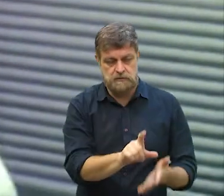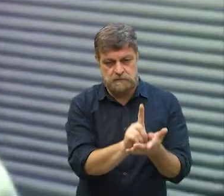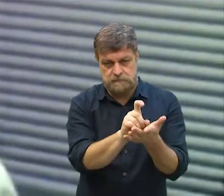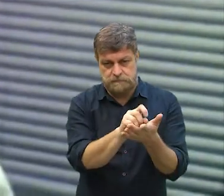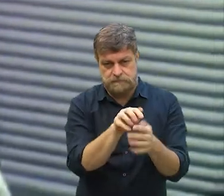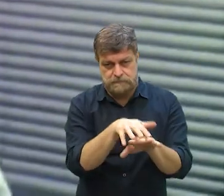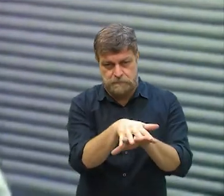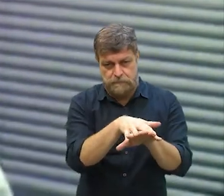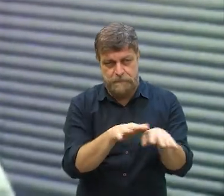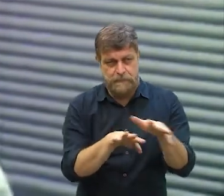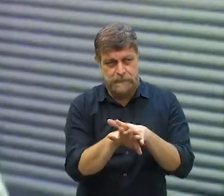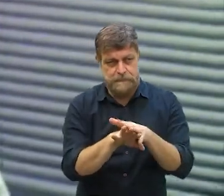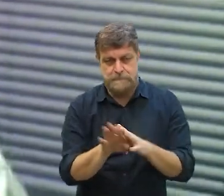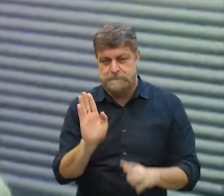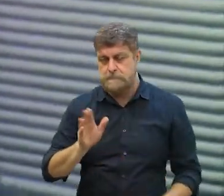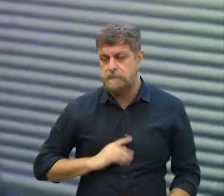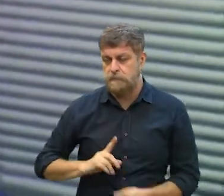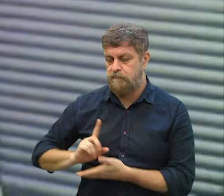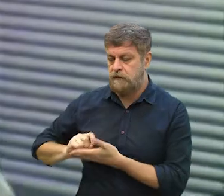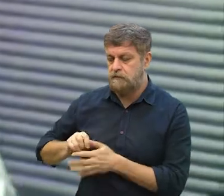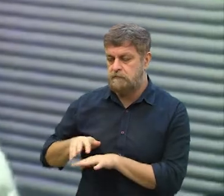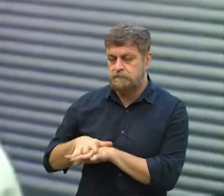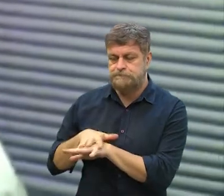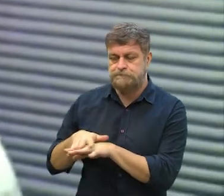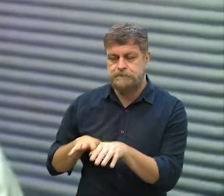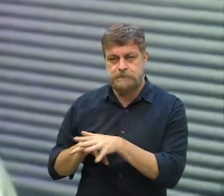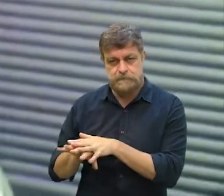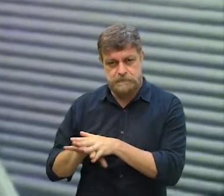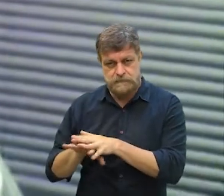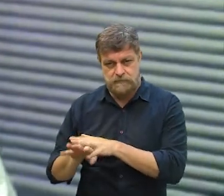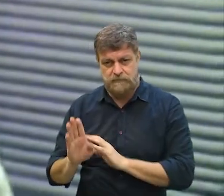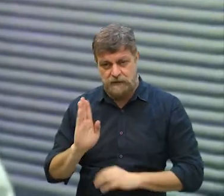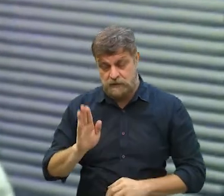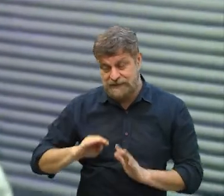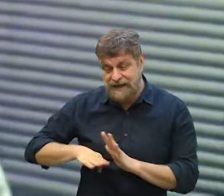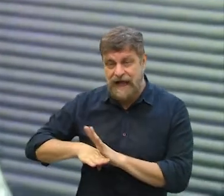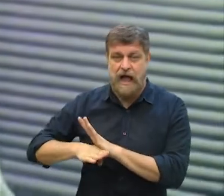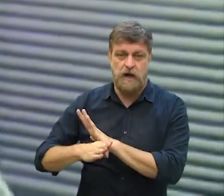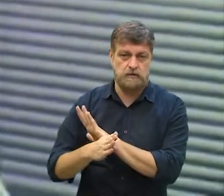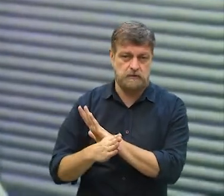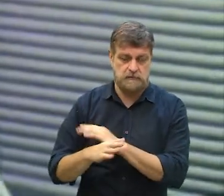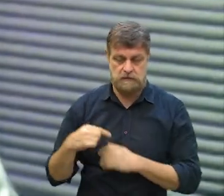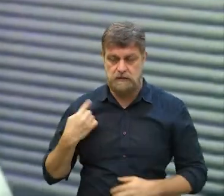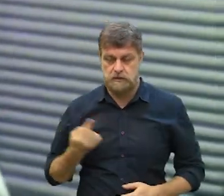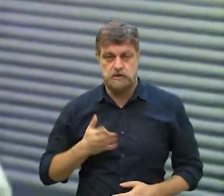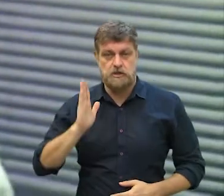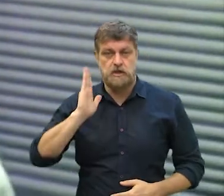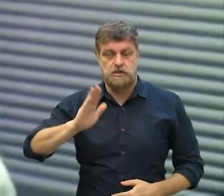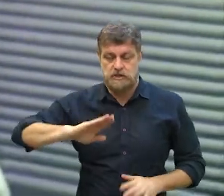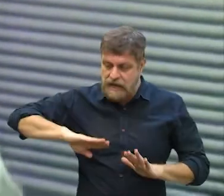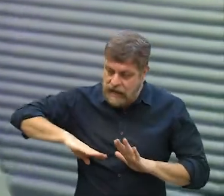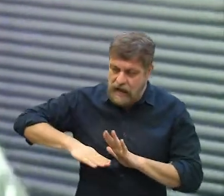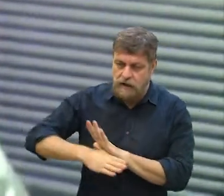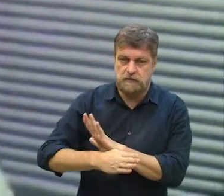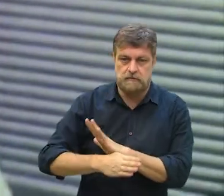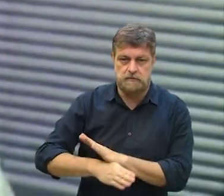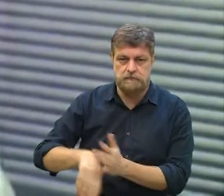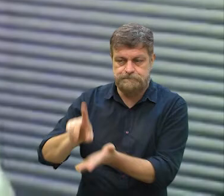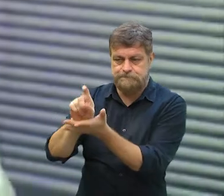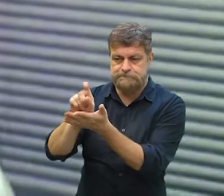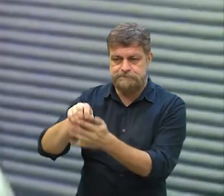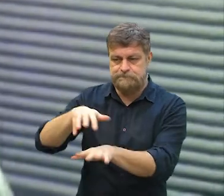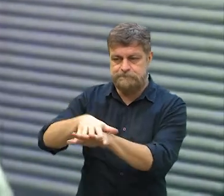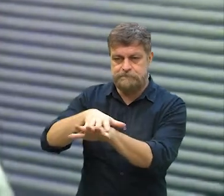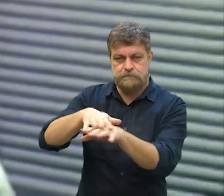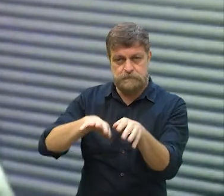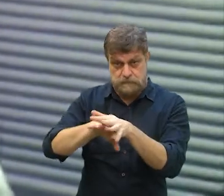paciente. Antes do paciente sentar, ele já deu uma borrifadinha do álcool na mão, às vezes já tá no automático. A gente vê um álcool gel, já borrifa na